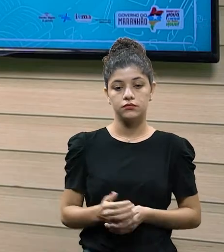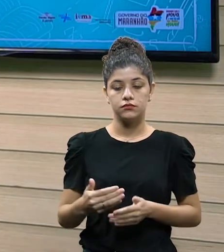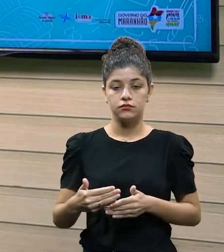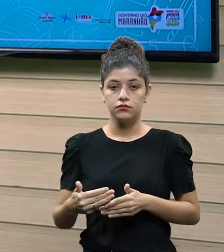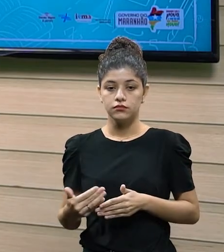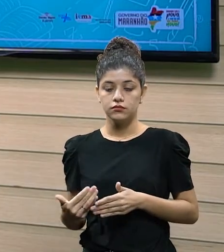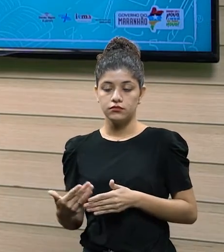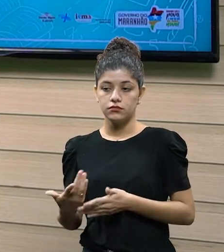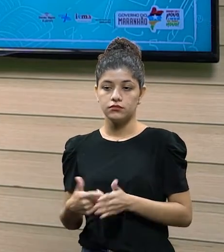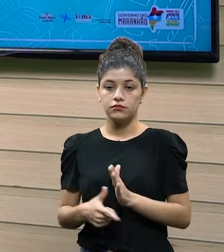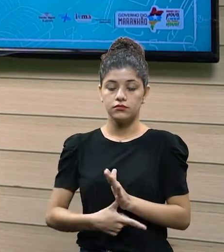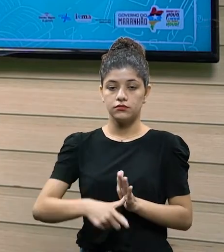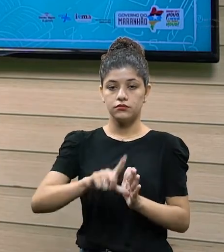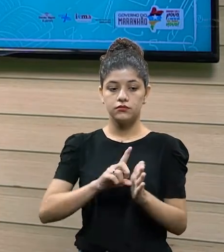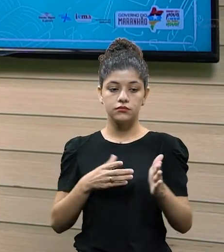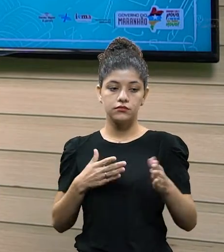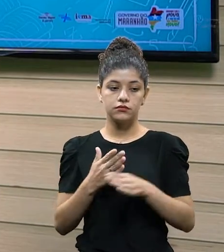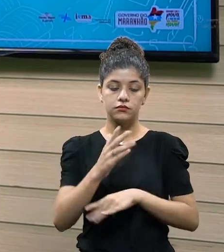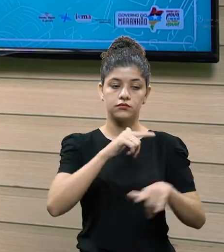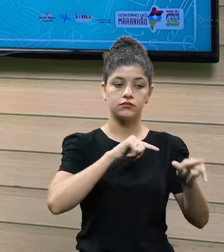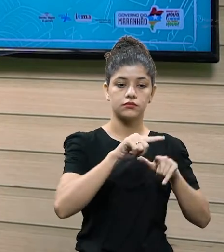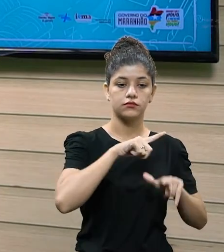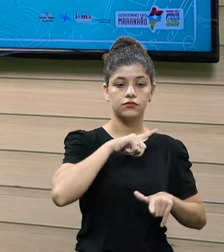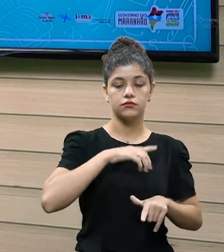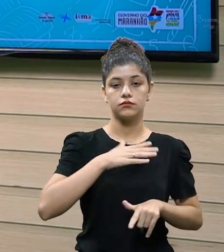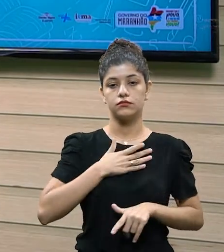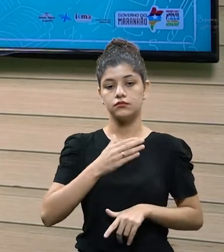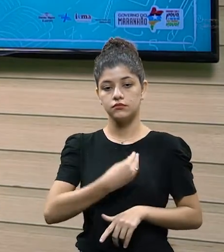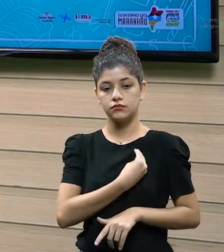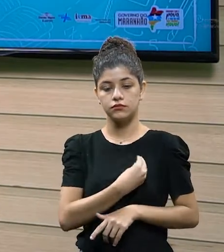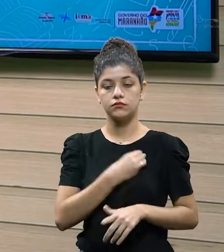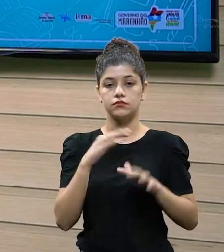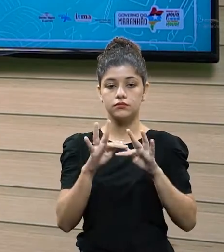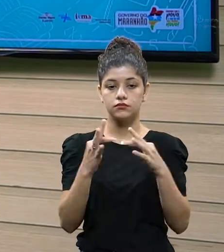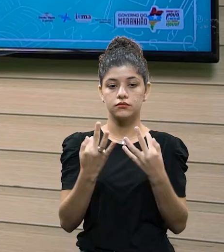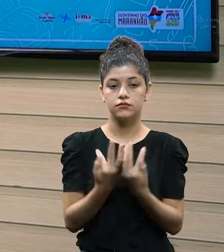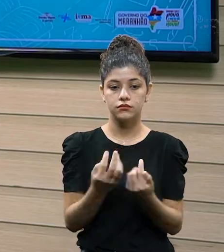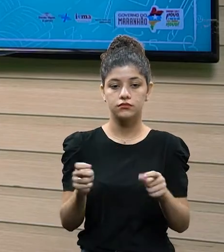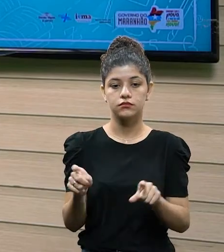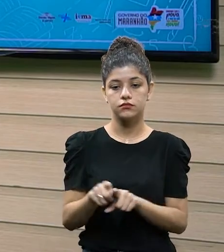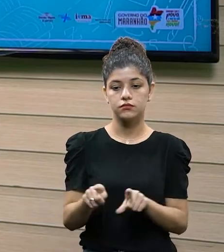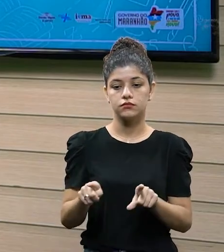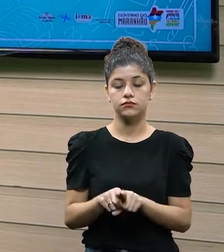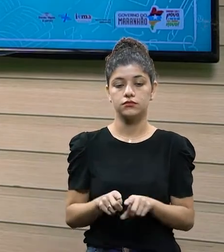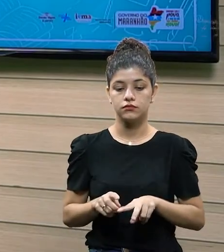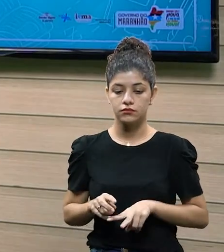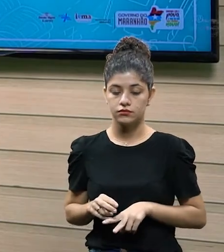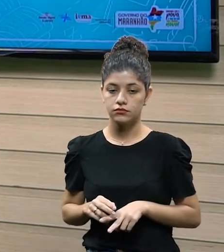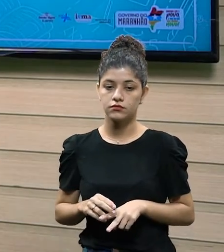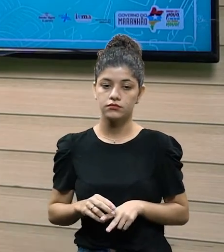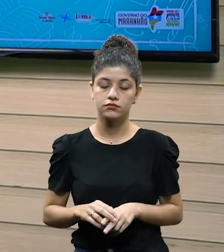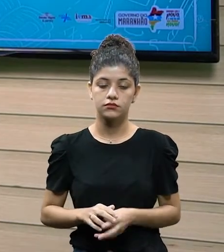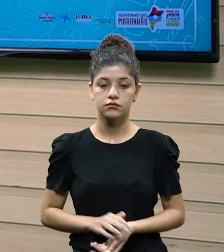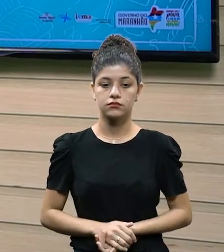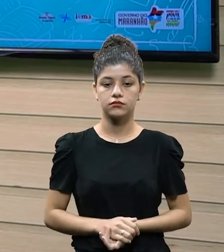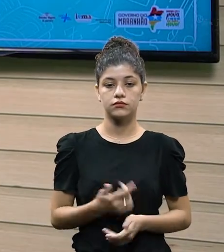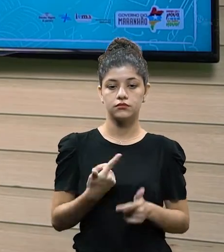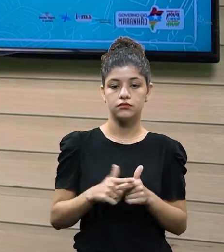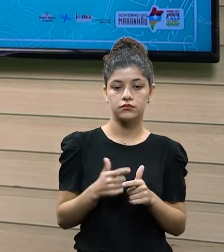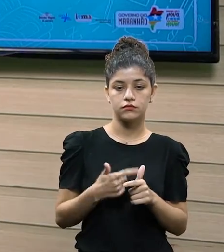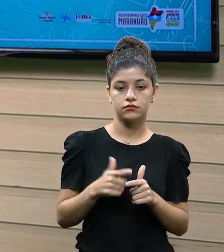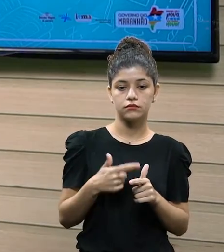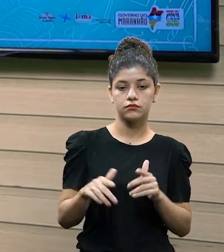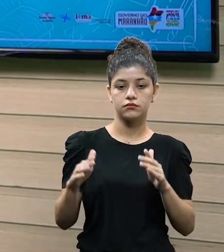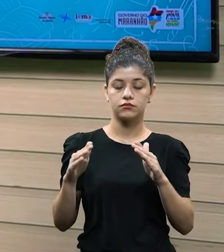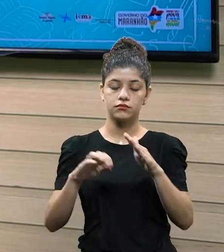lá para a empresa, eu tenho meus problemas familiares, eu tenho minha vida familiar, e querendo ou não, eu vou considerar uma via de mão dupla. Então muitas das vezes também tu pega lá o problema da